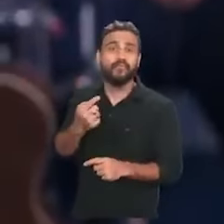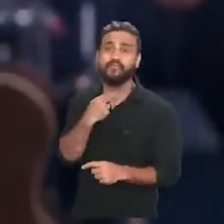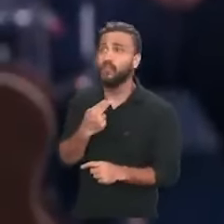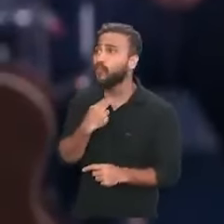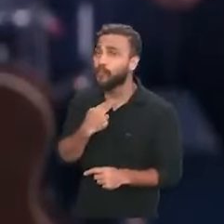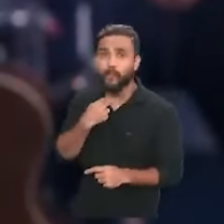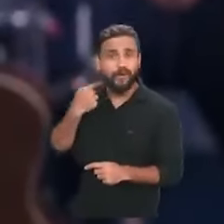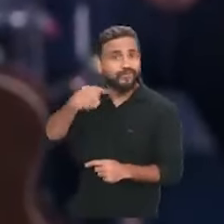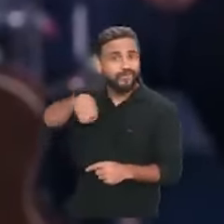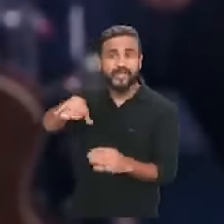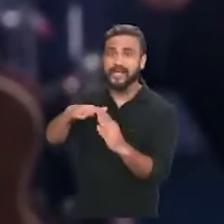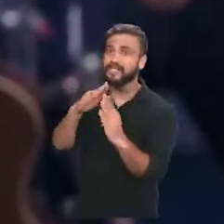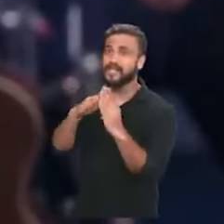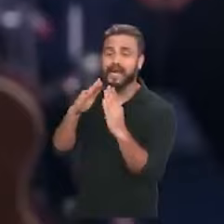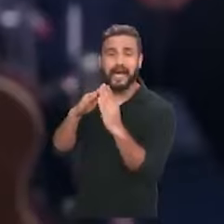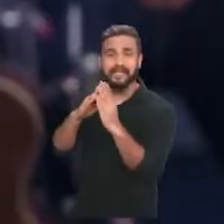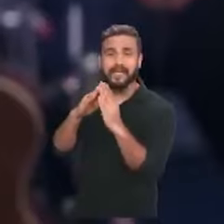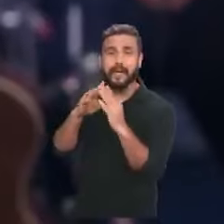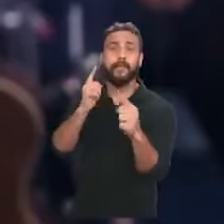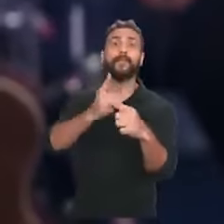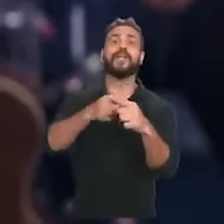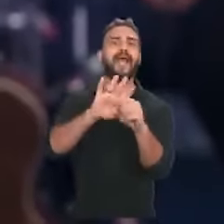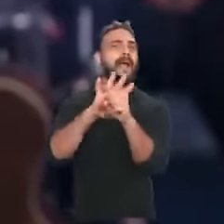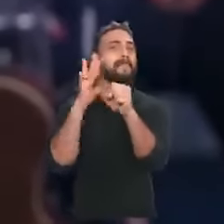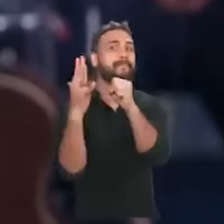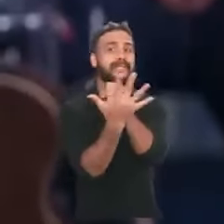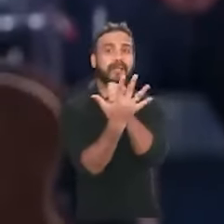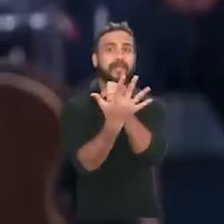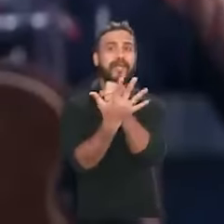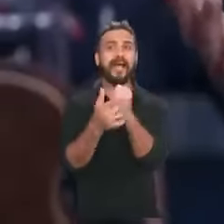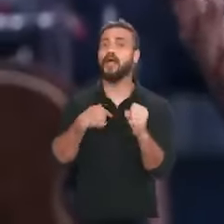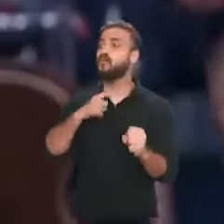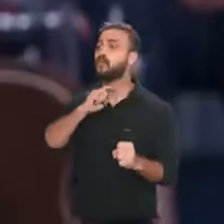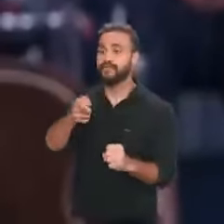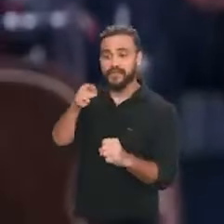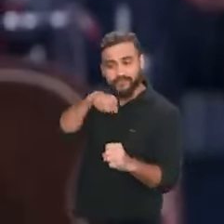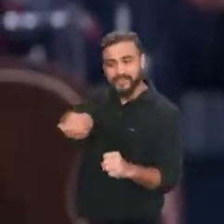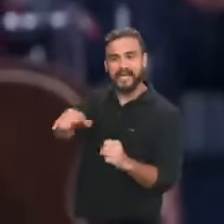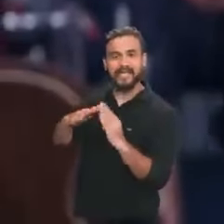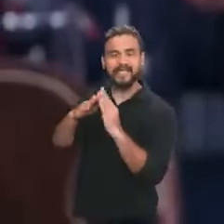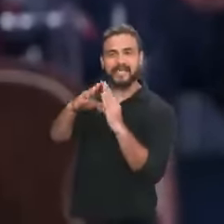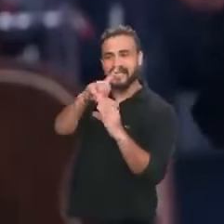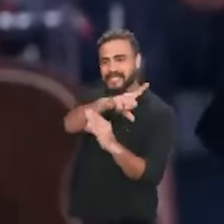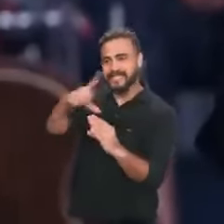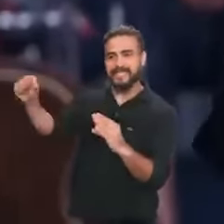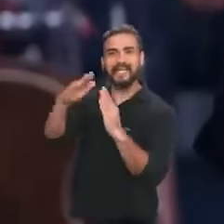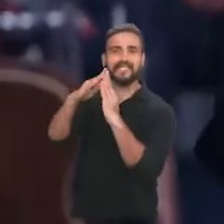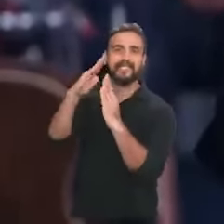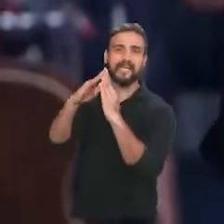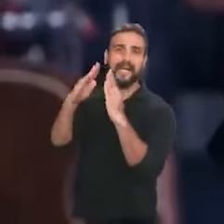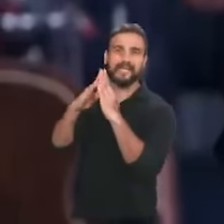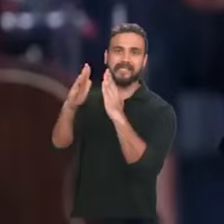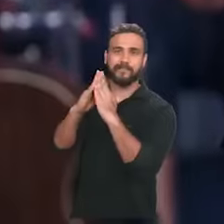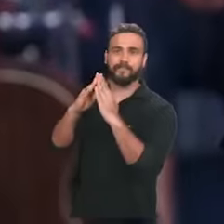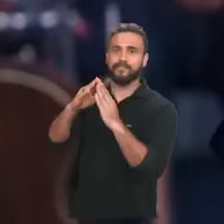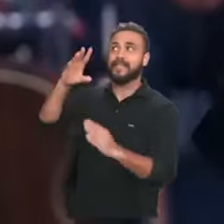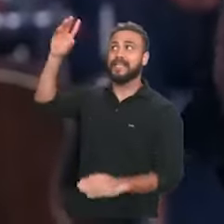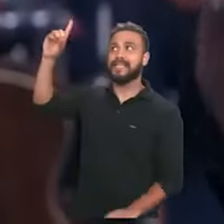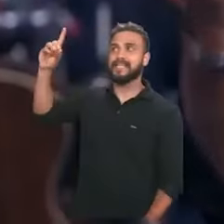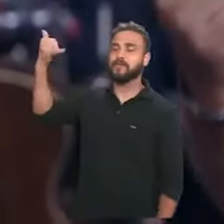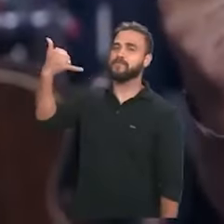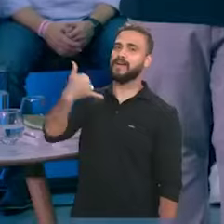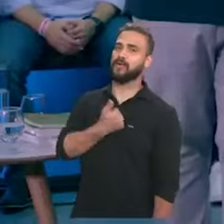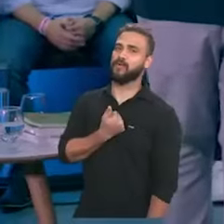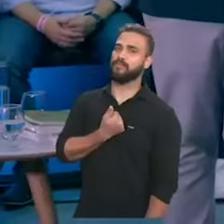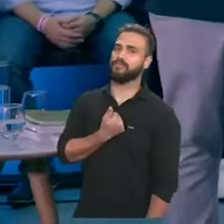faz presencialmente, faça pela internet. Eu falei, como assim, Senhor? Bom, para vocês terem uma ideia, eu faço casamento pela internet,